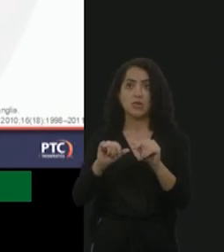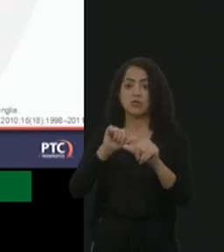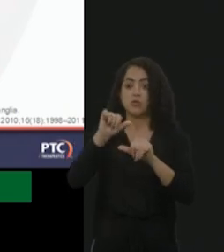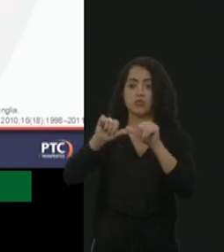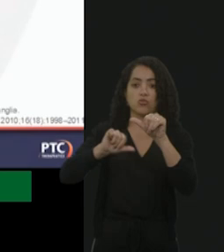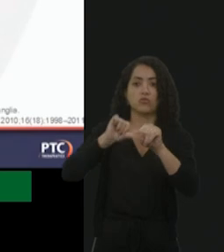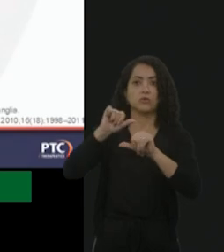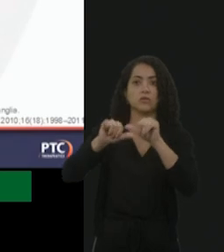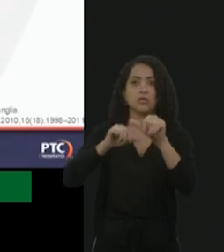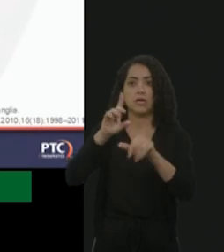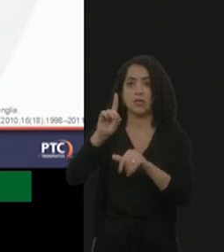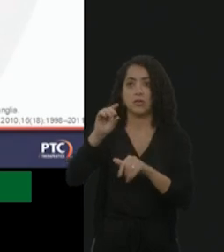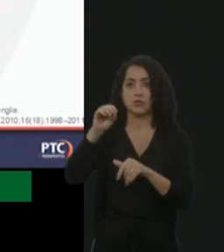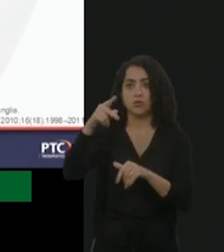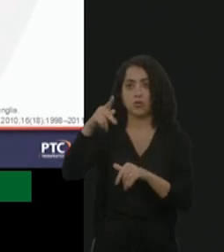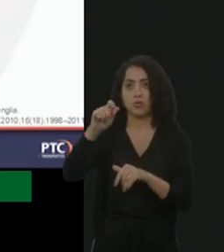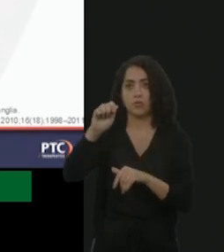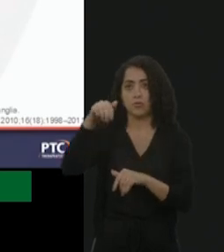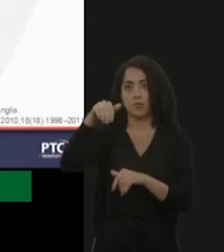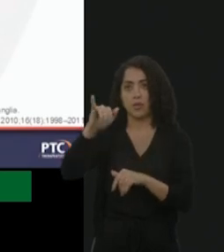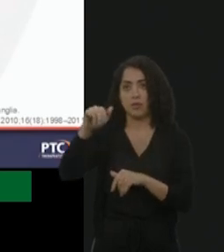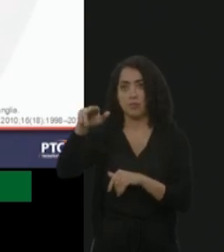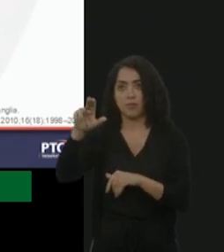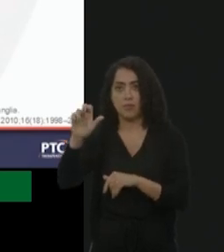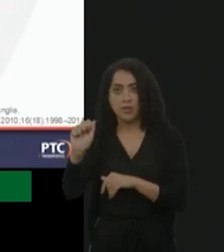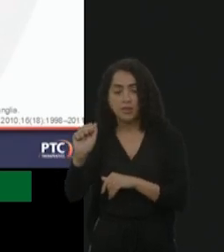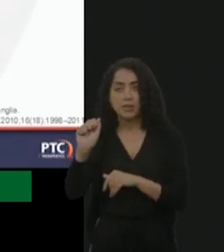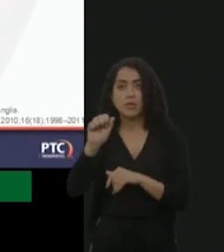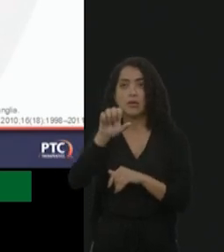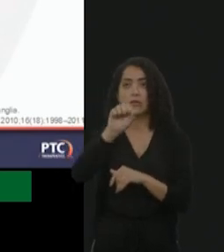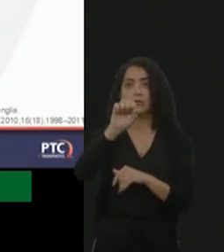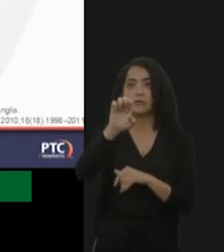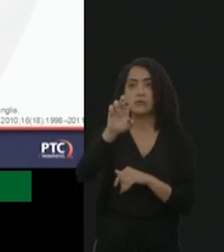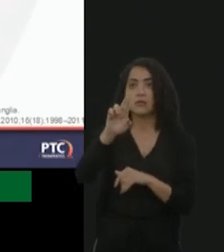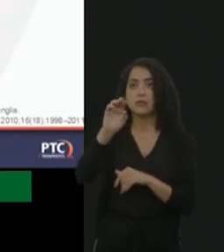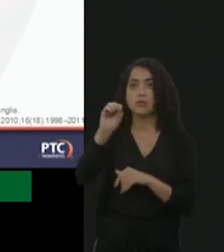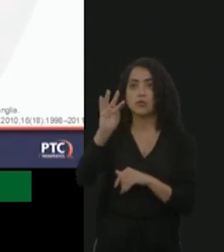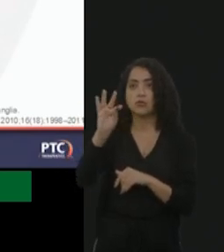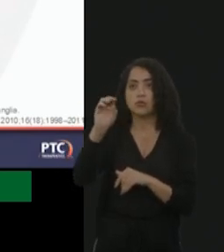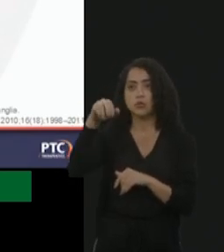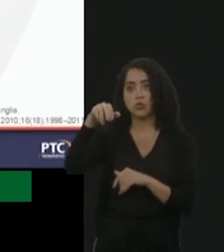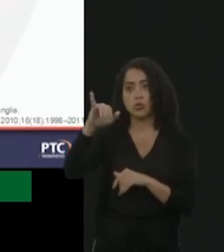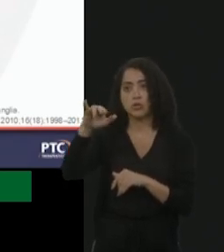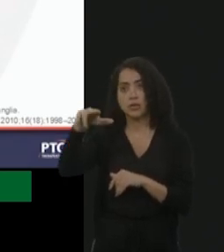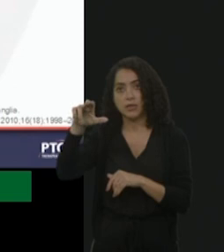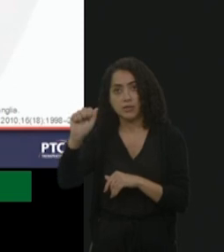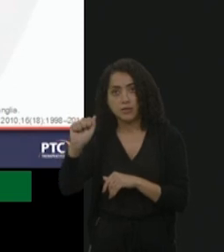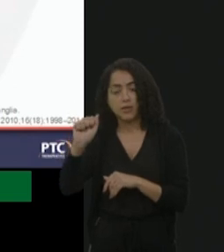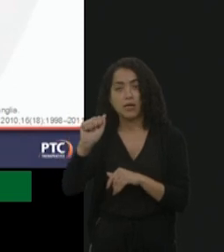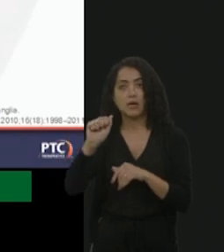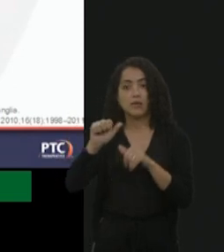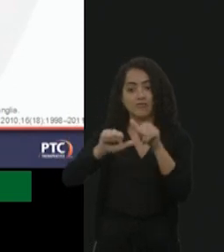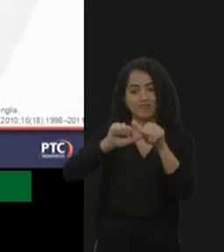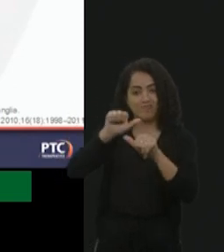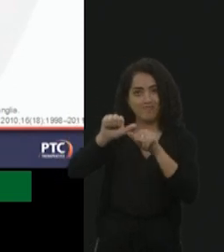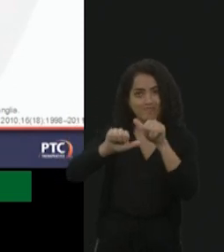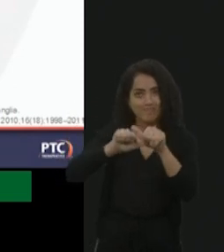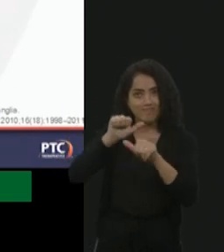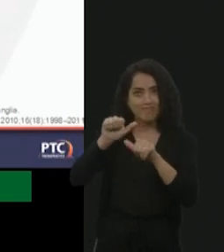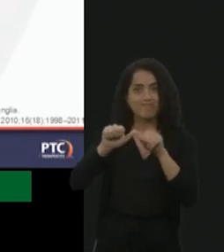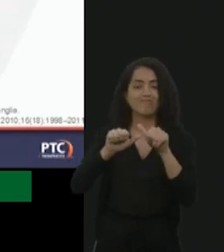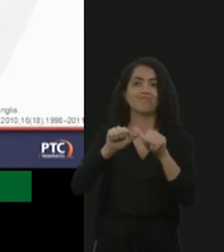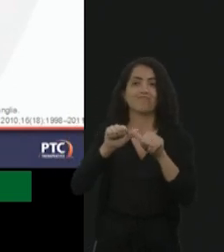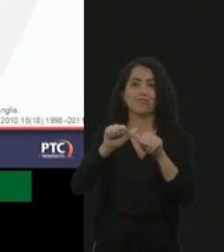em dopamina e o 5-hidroxitriptofano em serotonina. Então, o paciente ele vai apresentar uma diminuição desses neurotransmissores aqui.